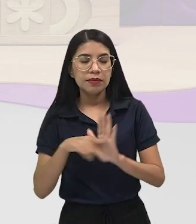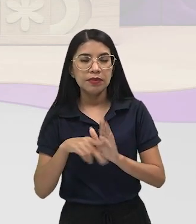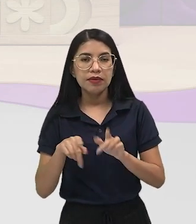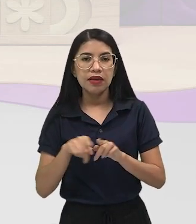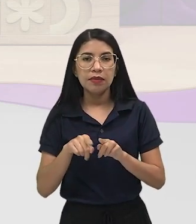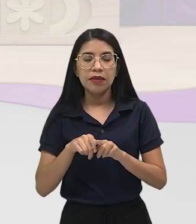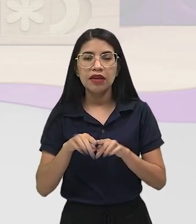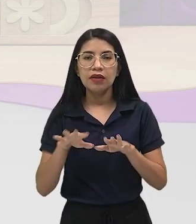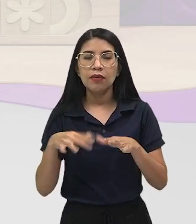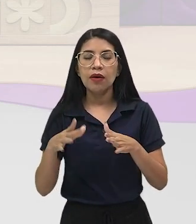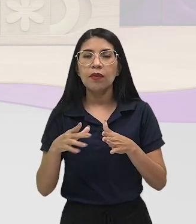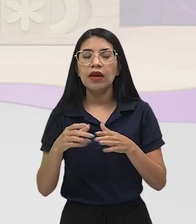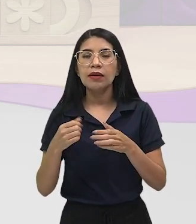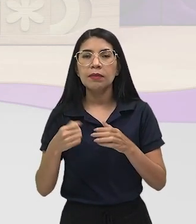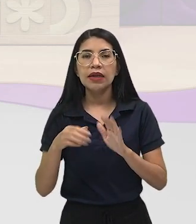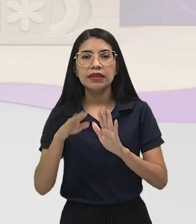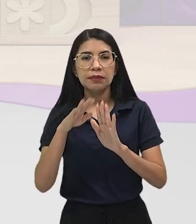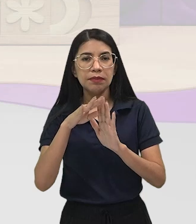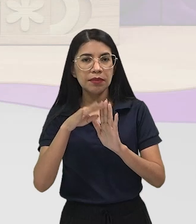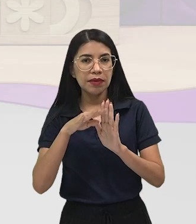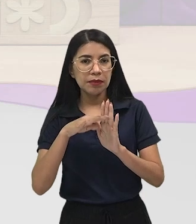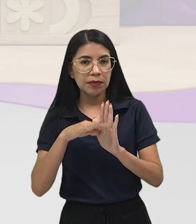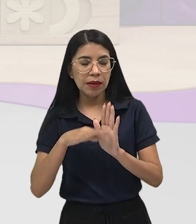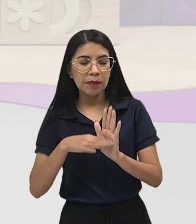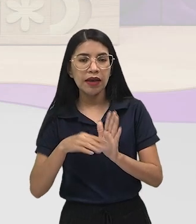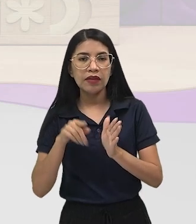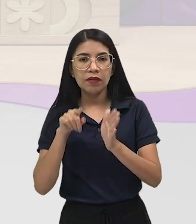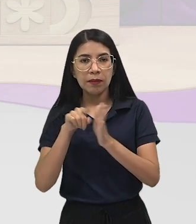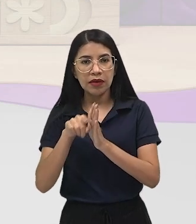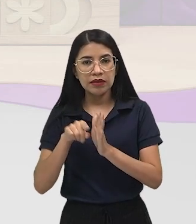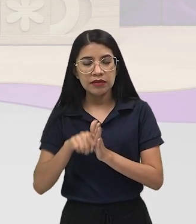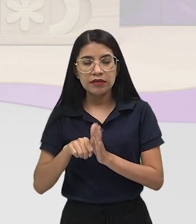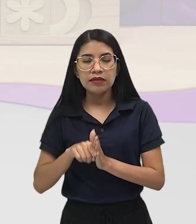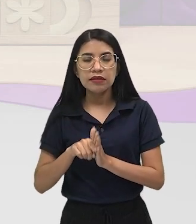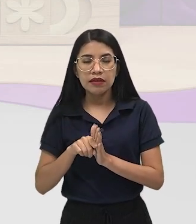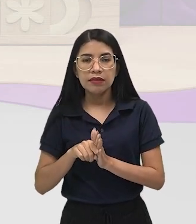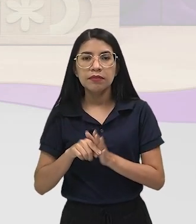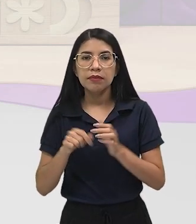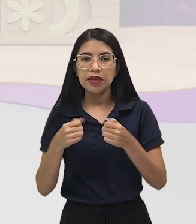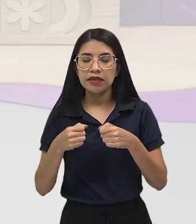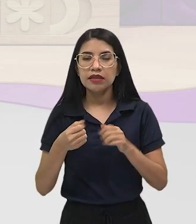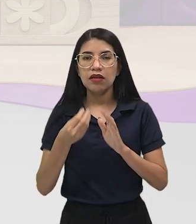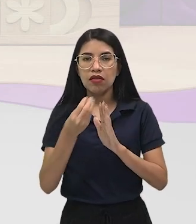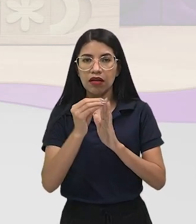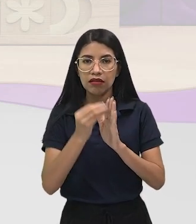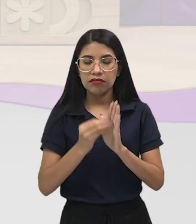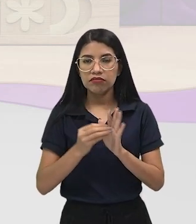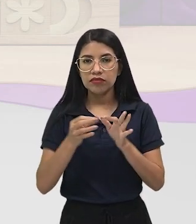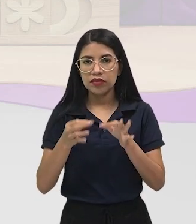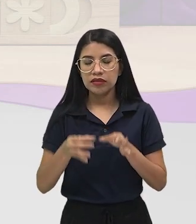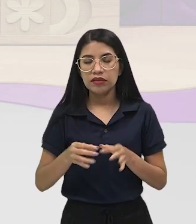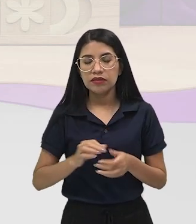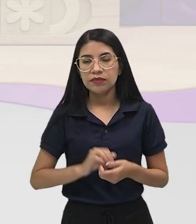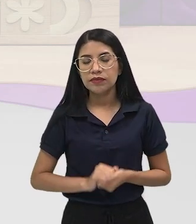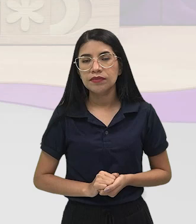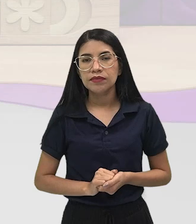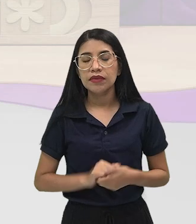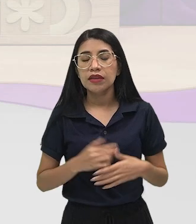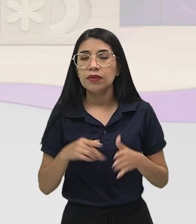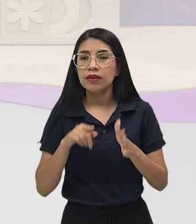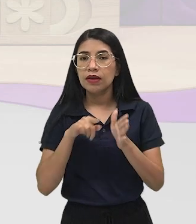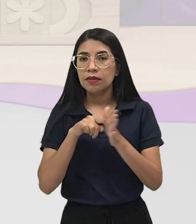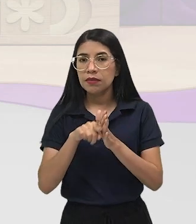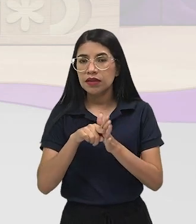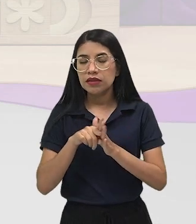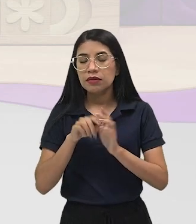que eu vou englobar na minha situação para poder realizar esse tratamento de dados. Então, em uma